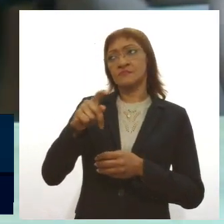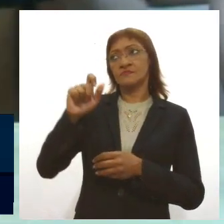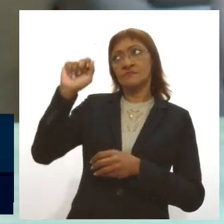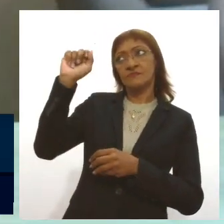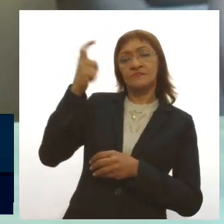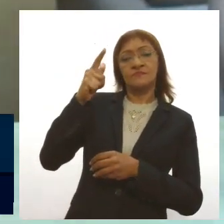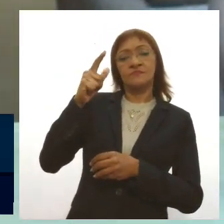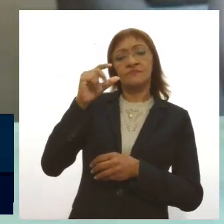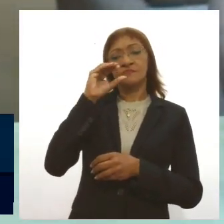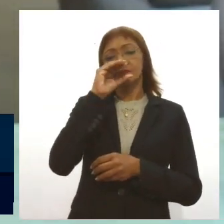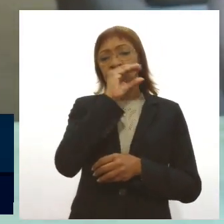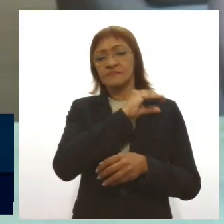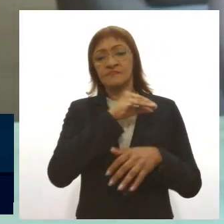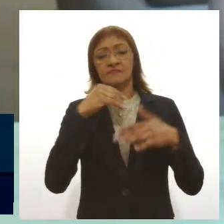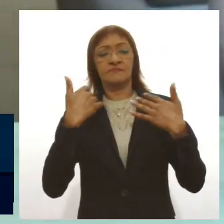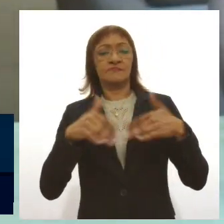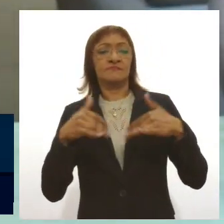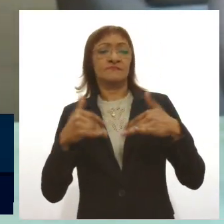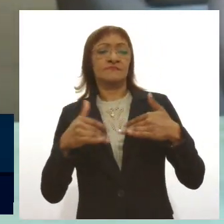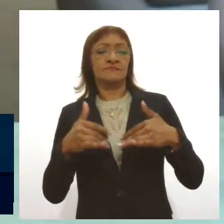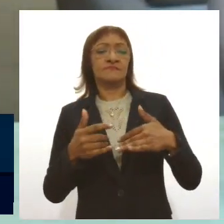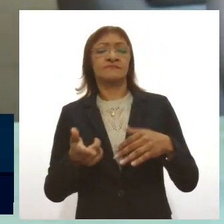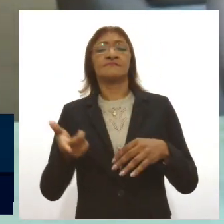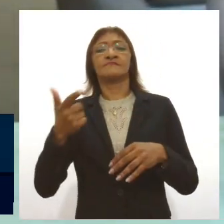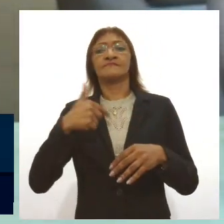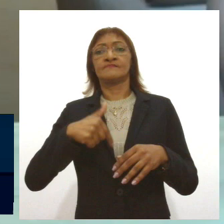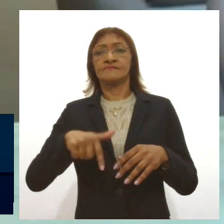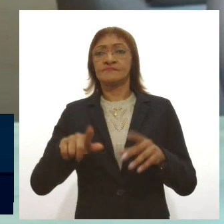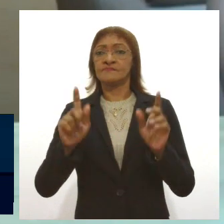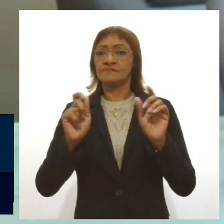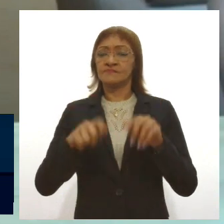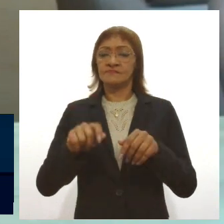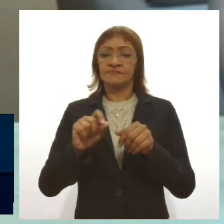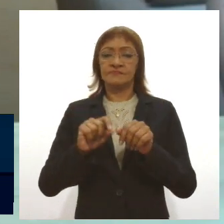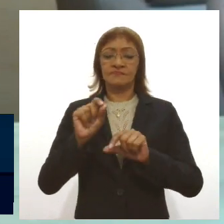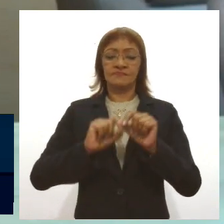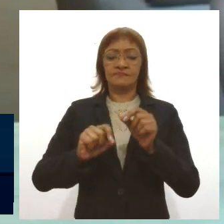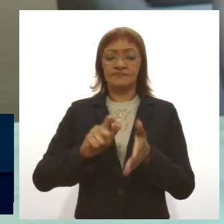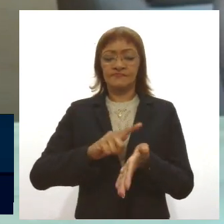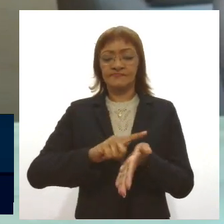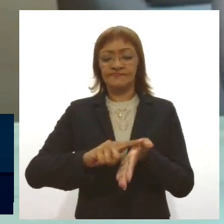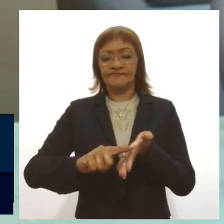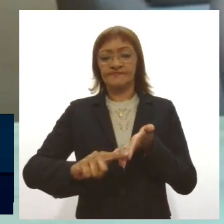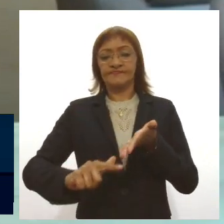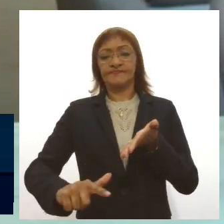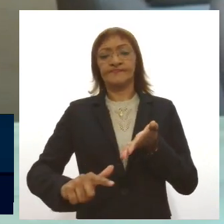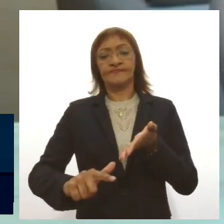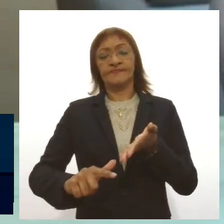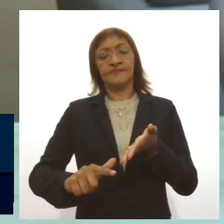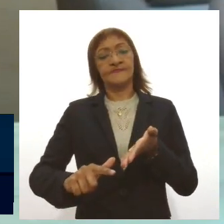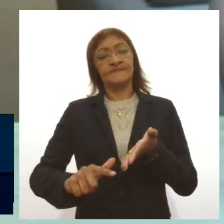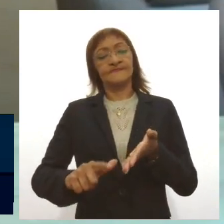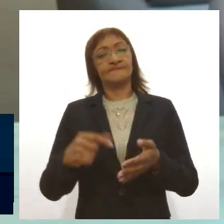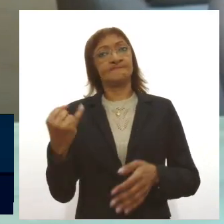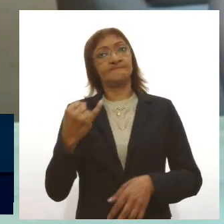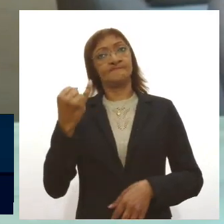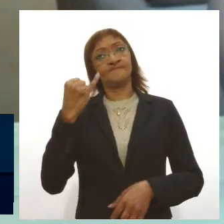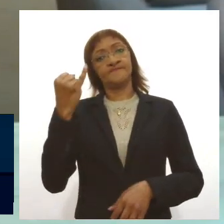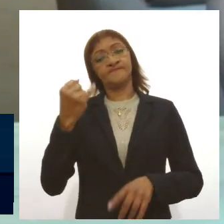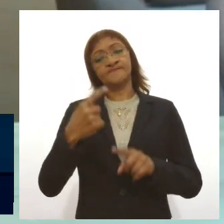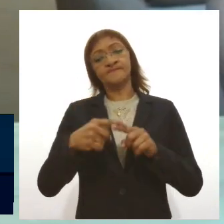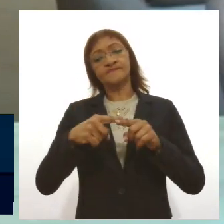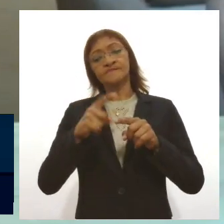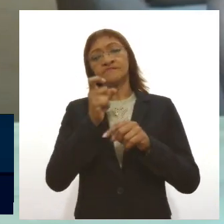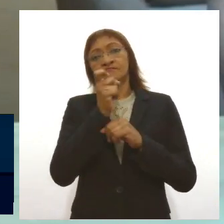acontecer isso em algumas regiões, e fazer novamente, né, essa questão da limpeza, porque é importante, porque no inverno você consegue